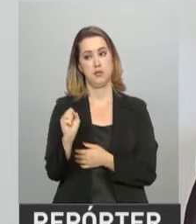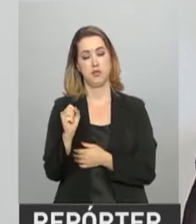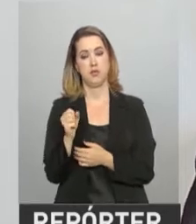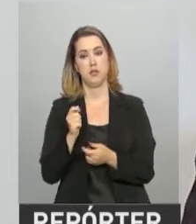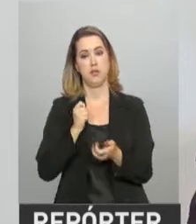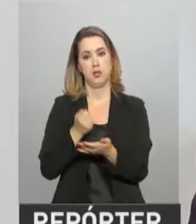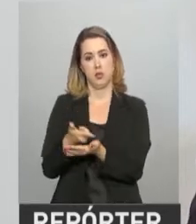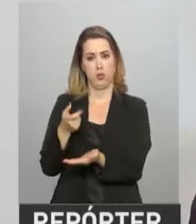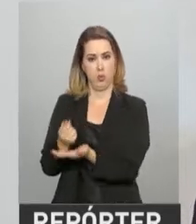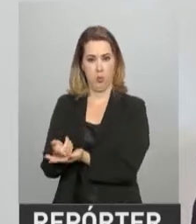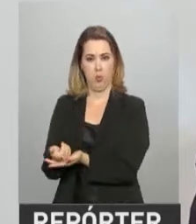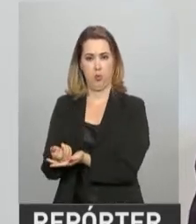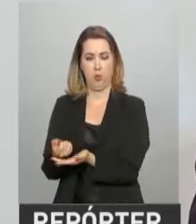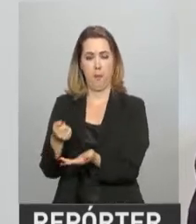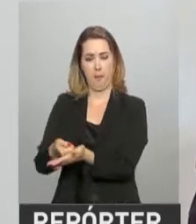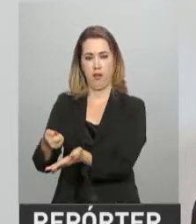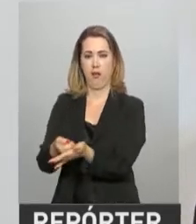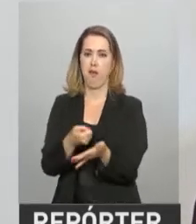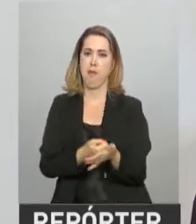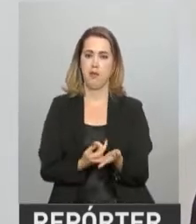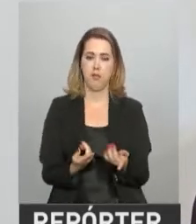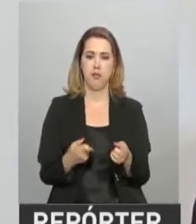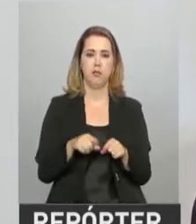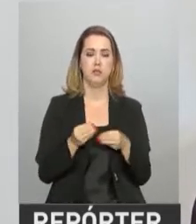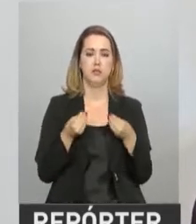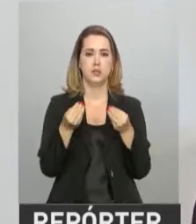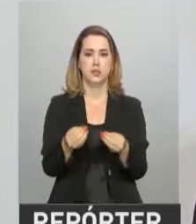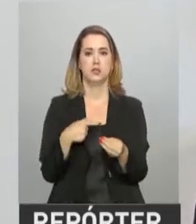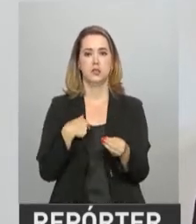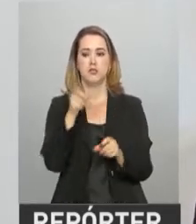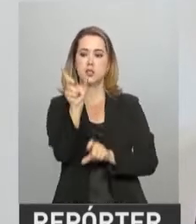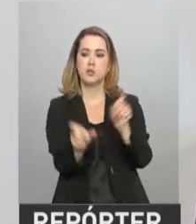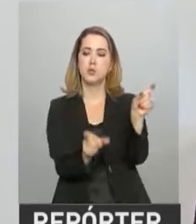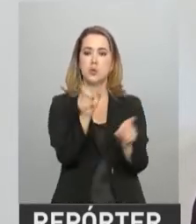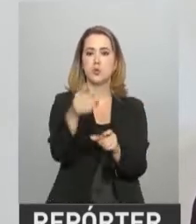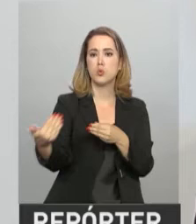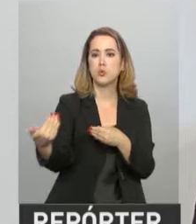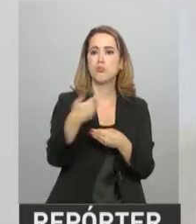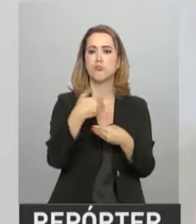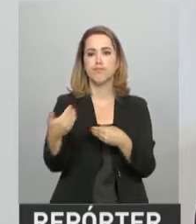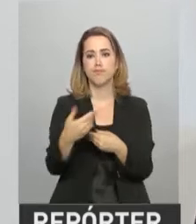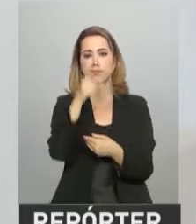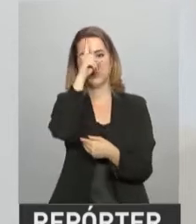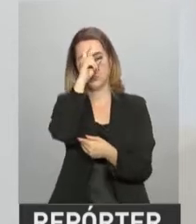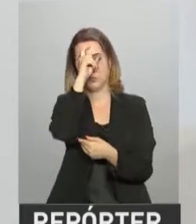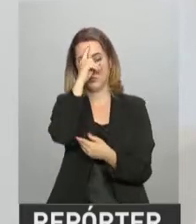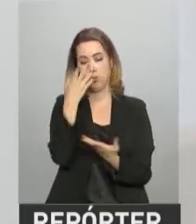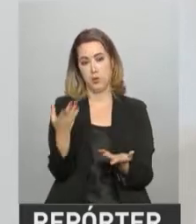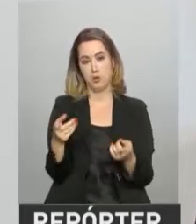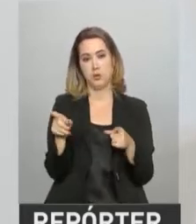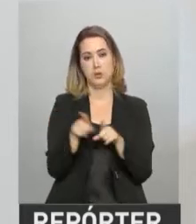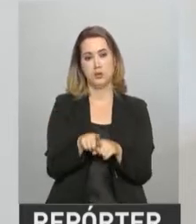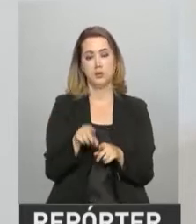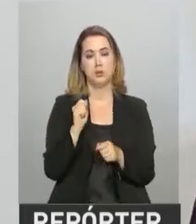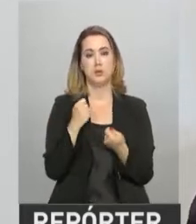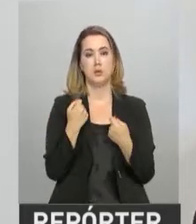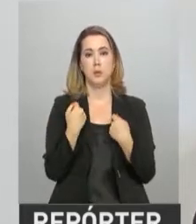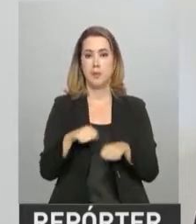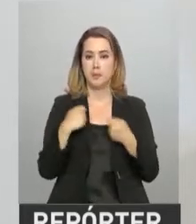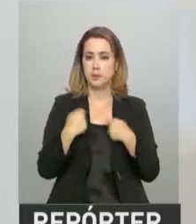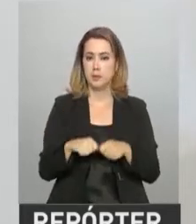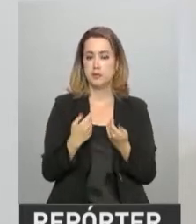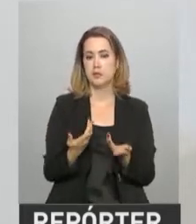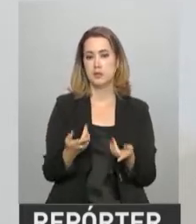para garantir que, de fato, esses atendimentos sejam os do interesse público, que essas pessoas, de fato,